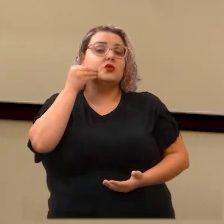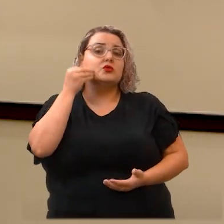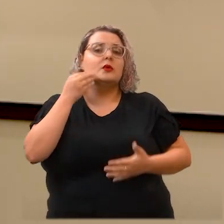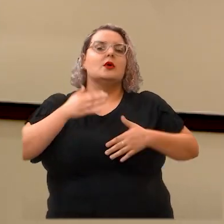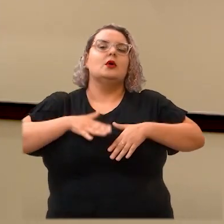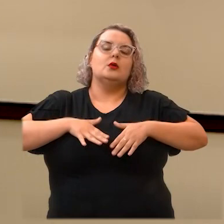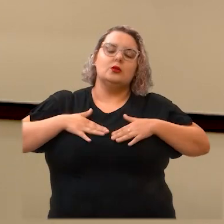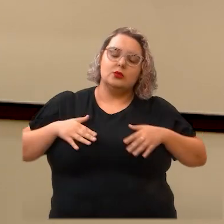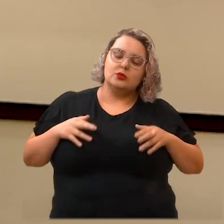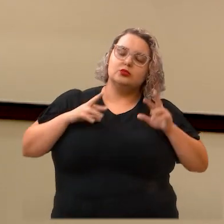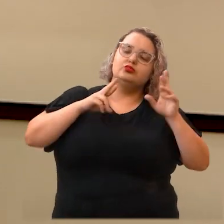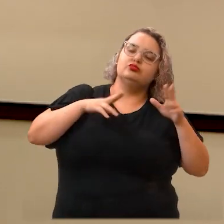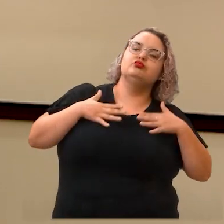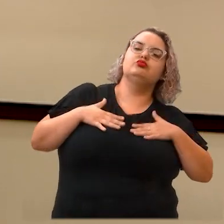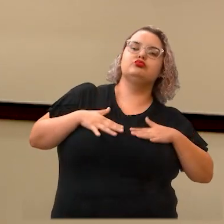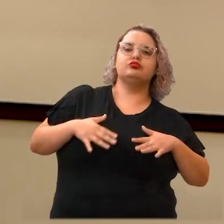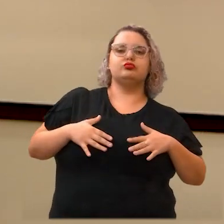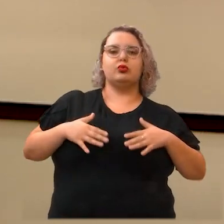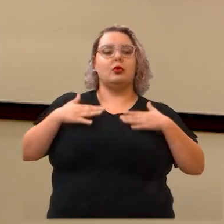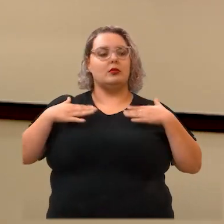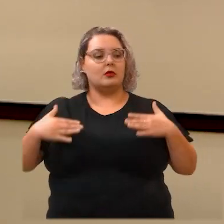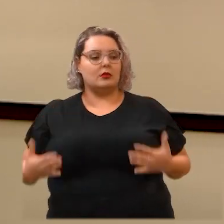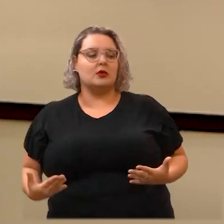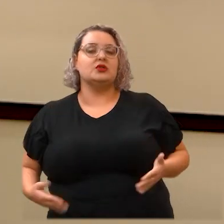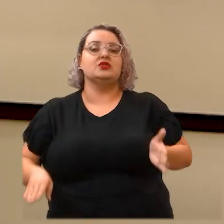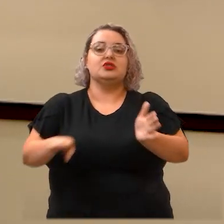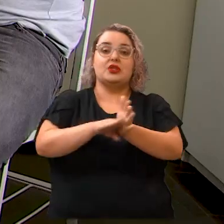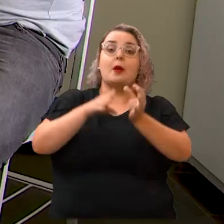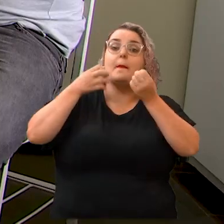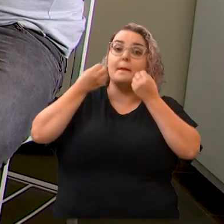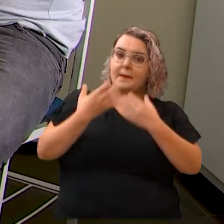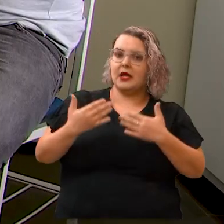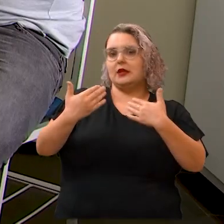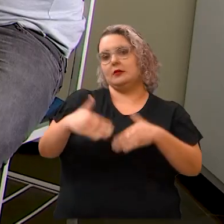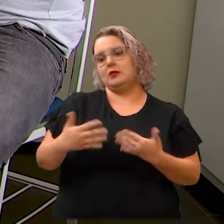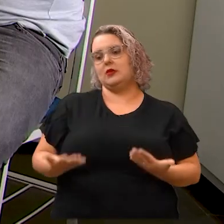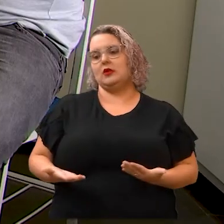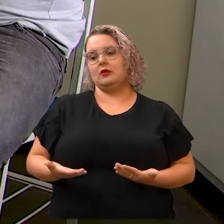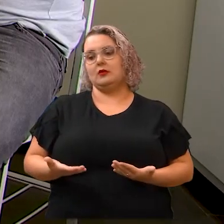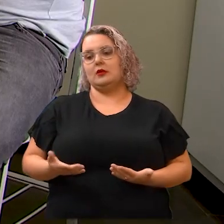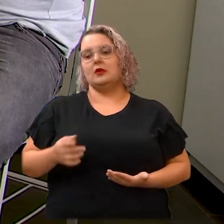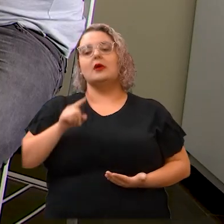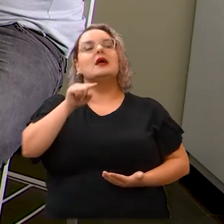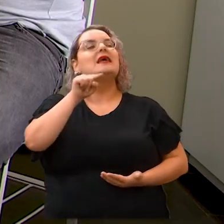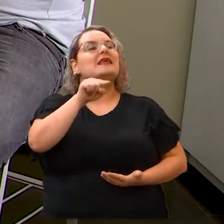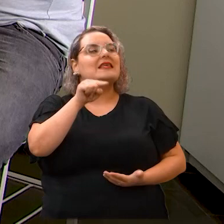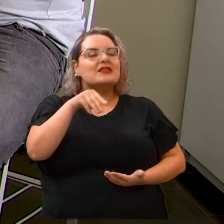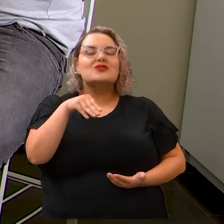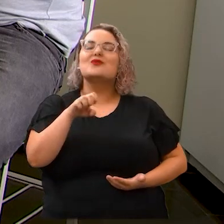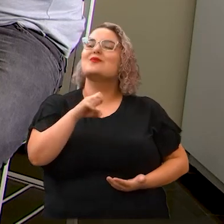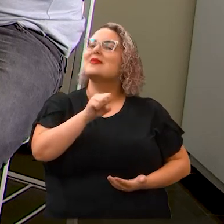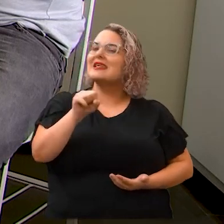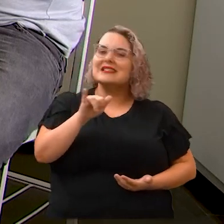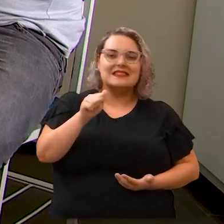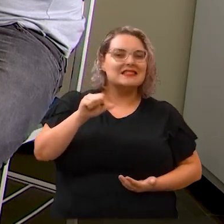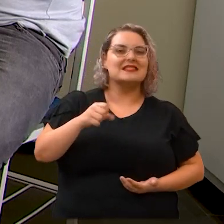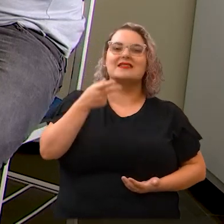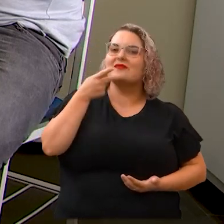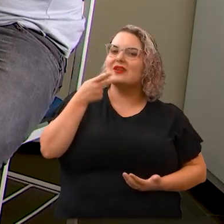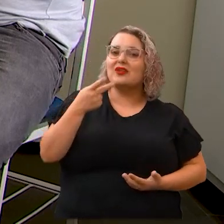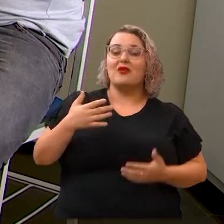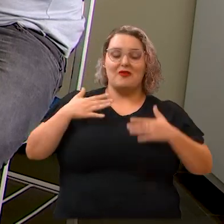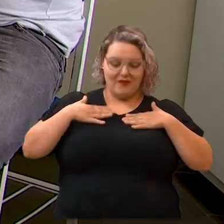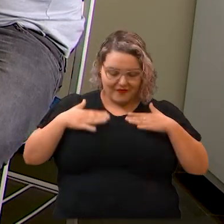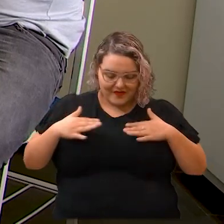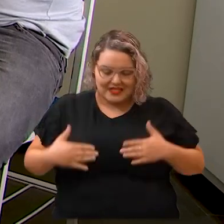a melhor tentar relaxar descansar para fisicamente chegar legal na prova isso que o Messias falou é